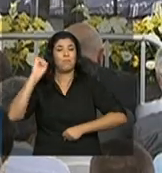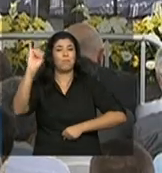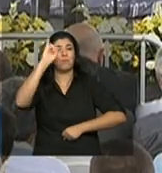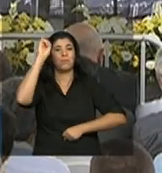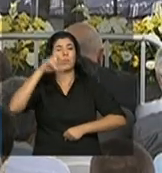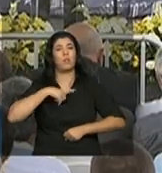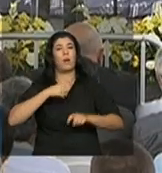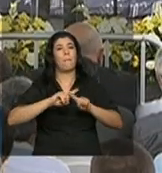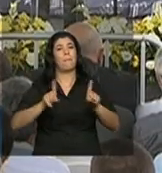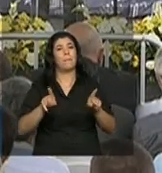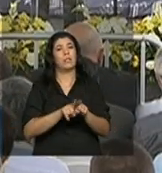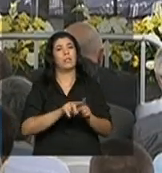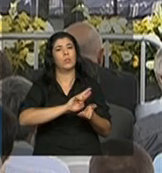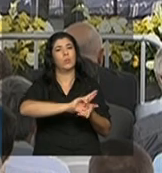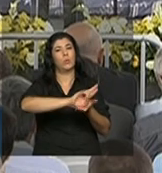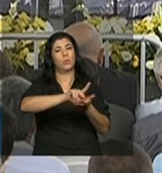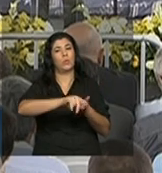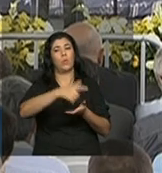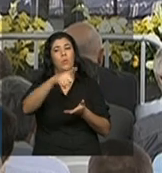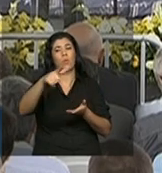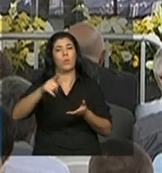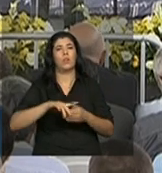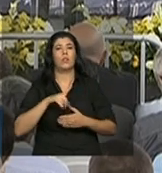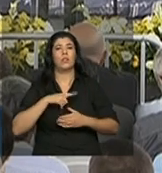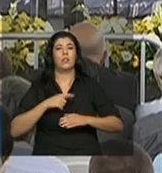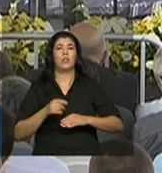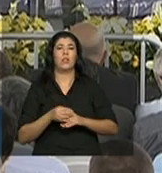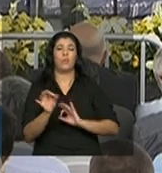complexo, que é a Operação Porto